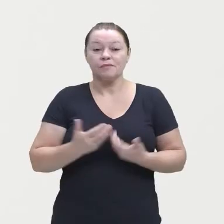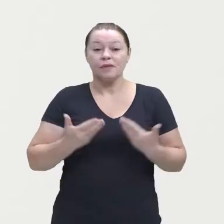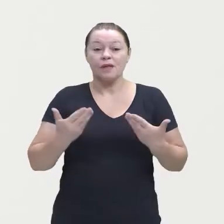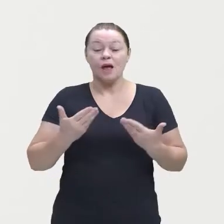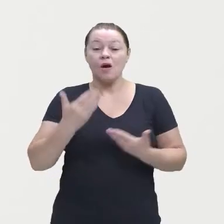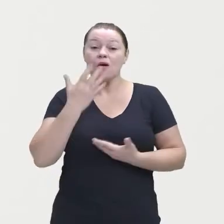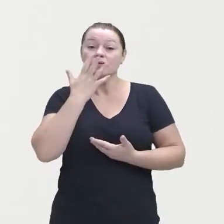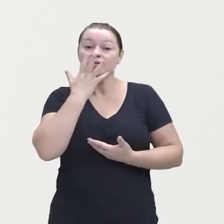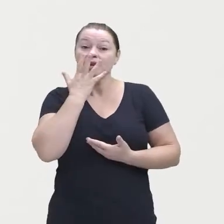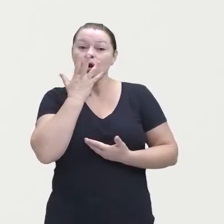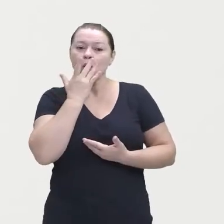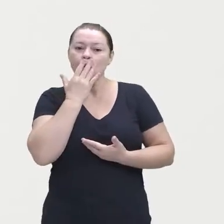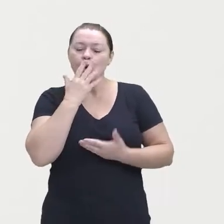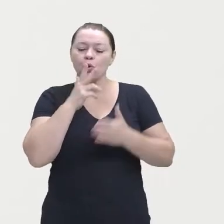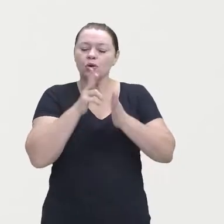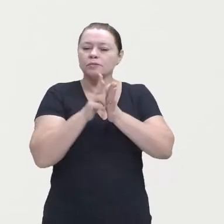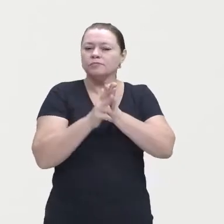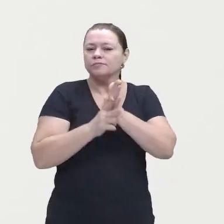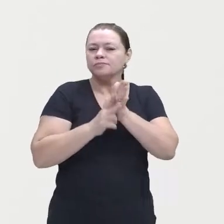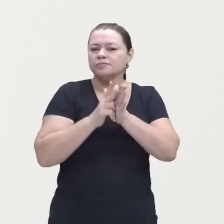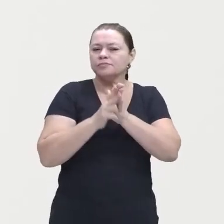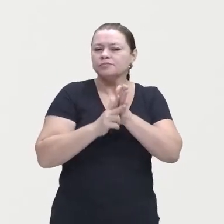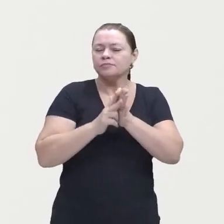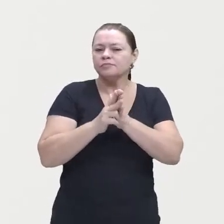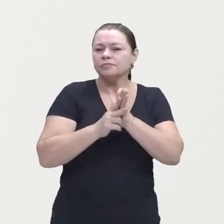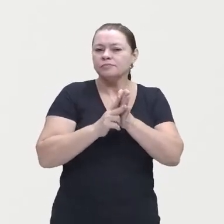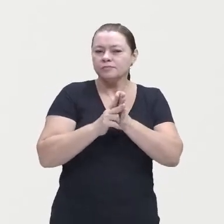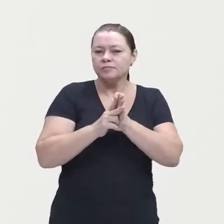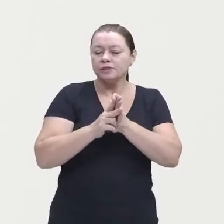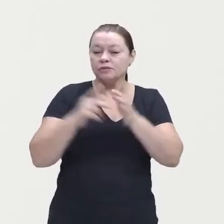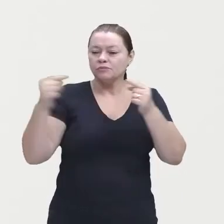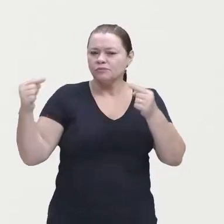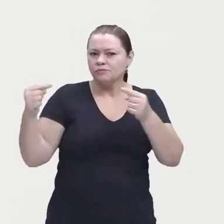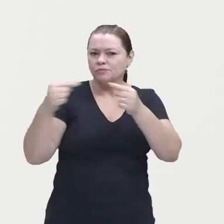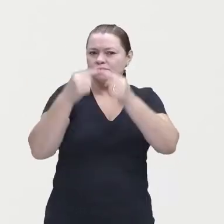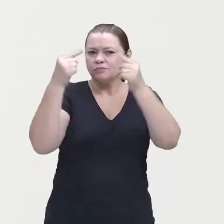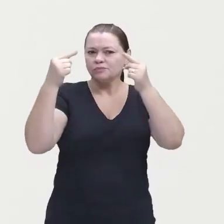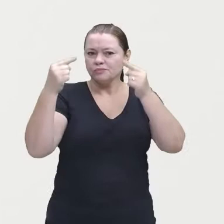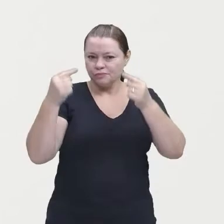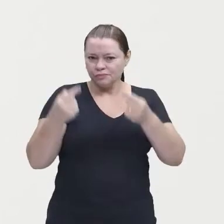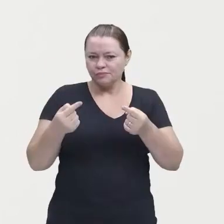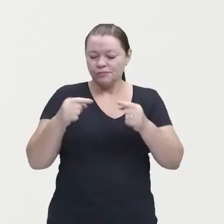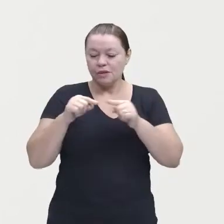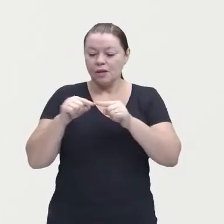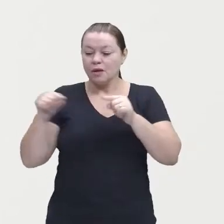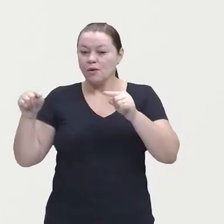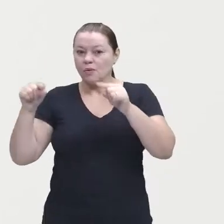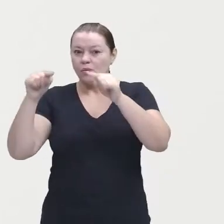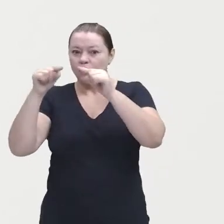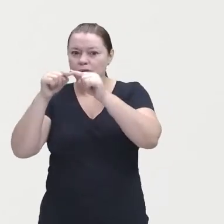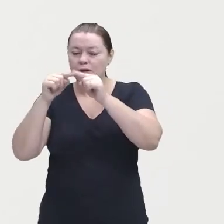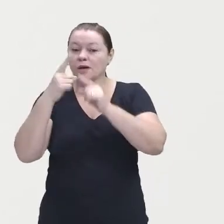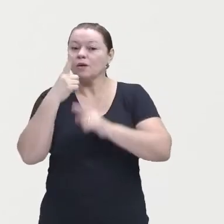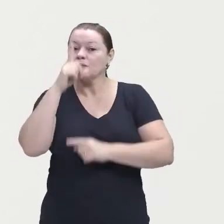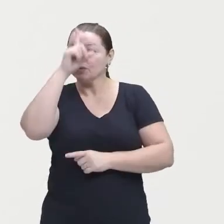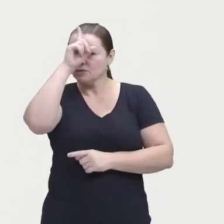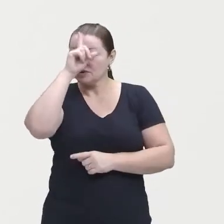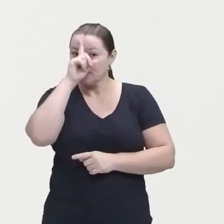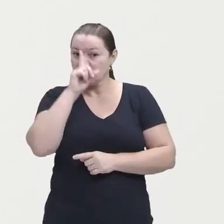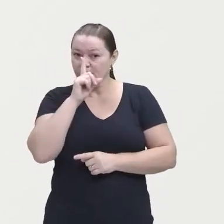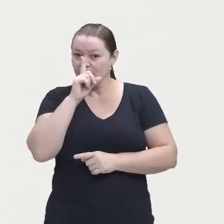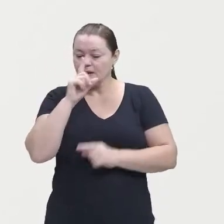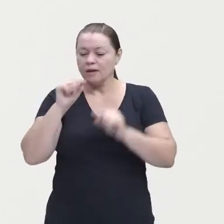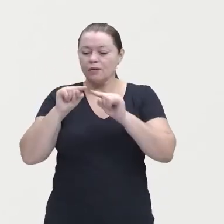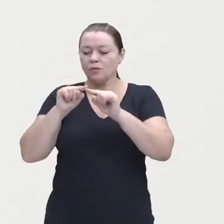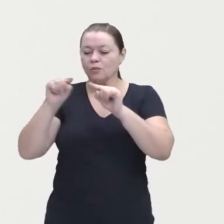Pinte o trenzinho de acordo com a legenda. Triângulo amarelo,